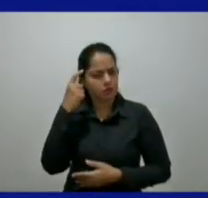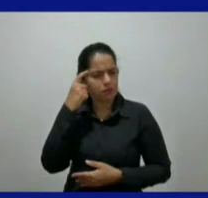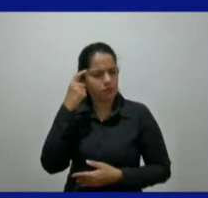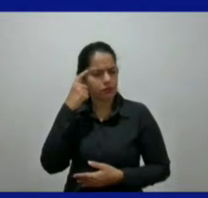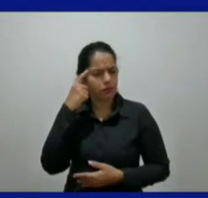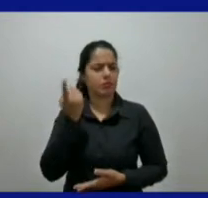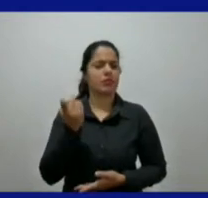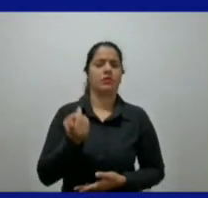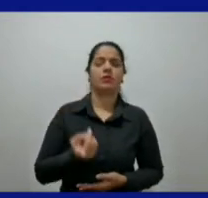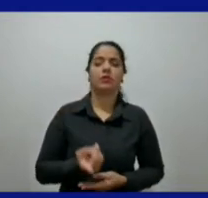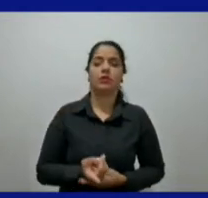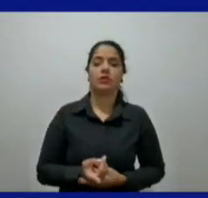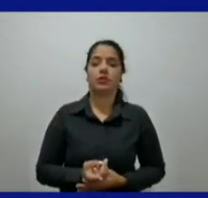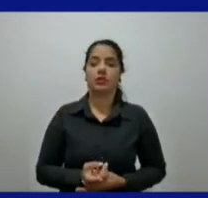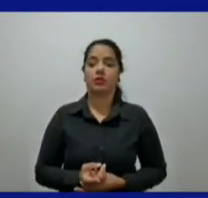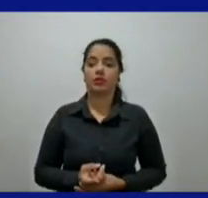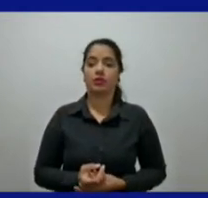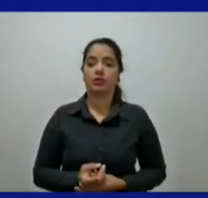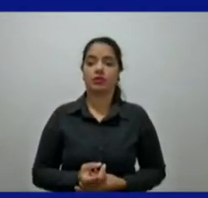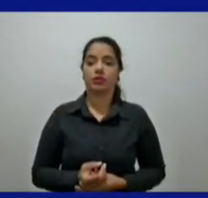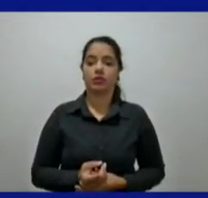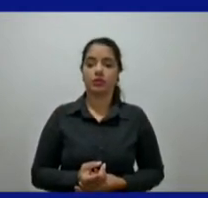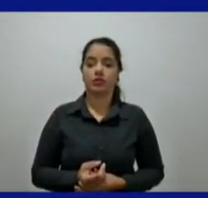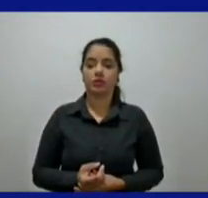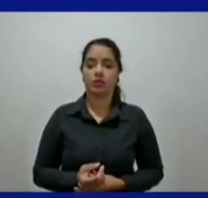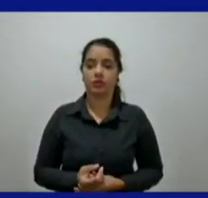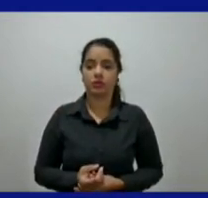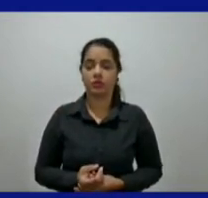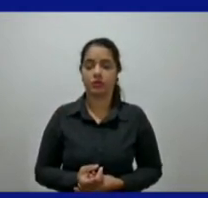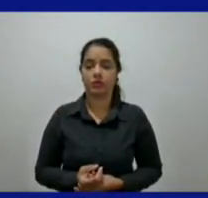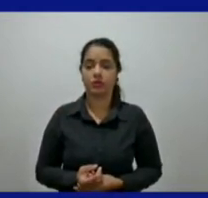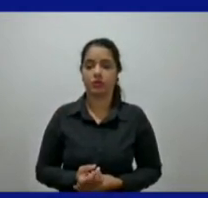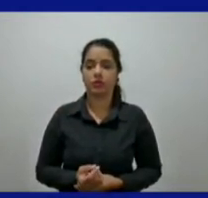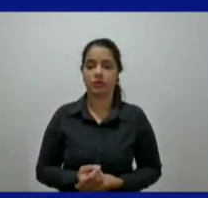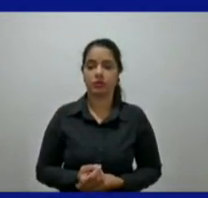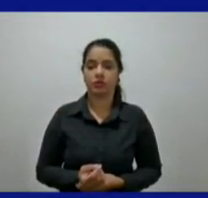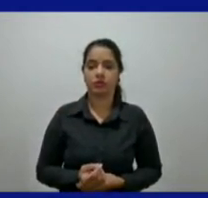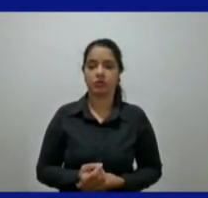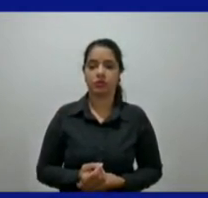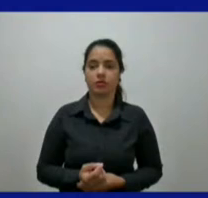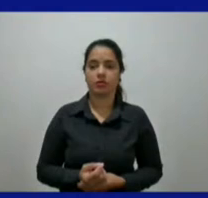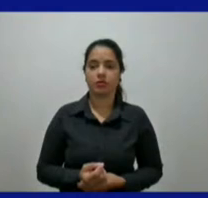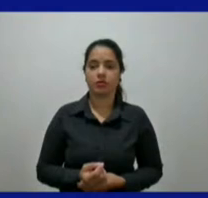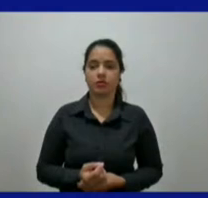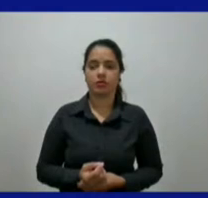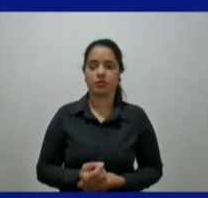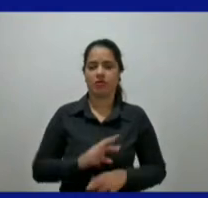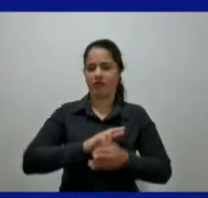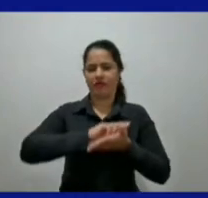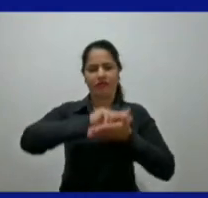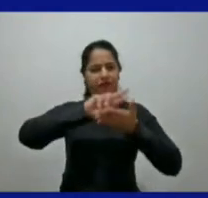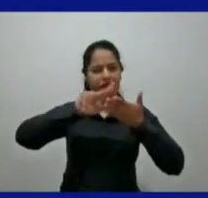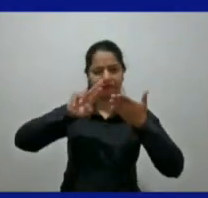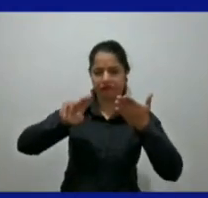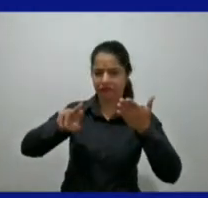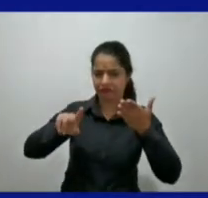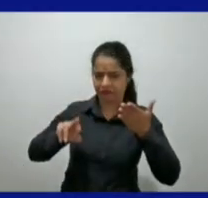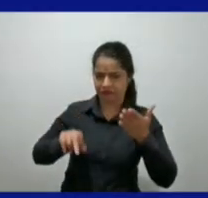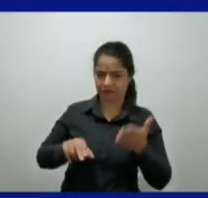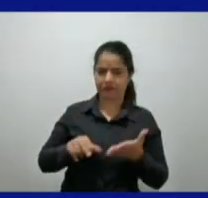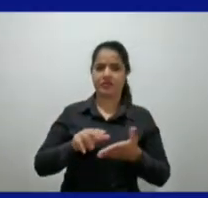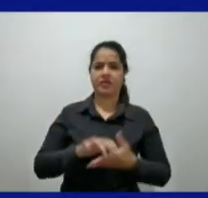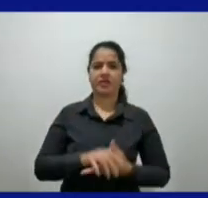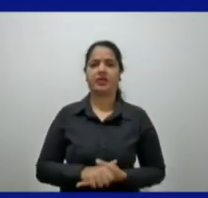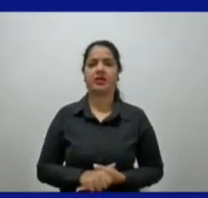estão deixando de lado, porque não vem só deles, são bem diversos, elas estão deixando de lado alguns